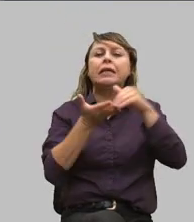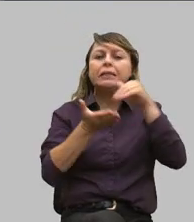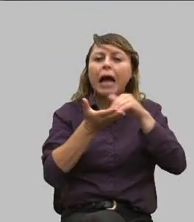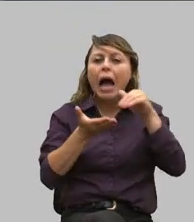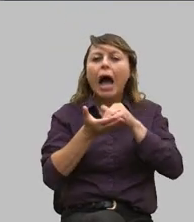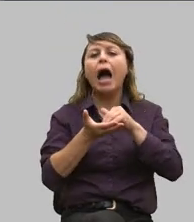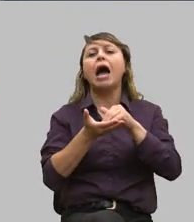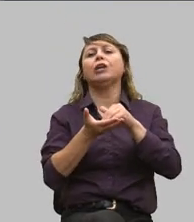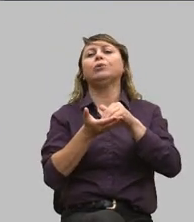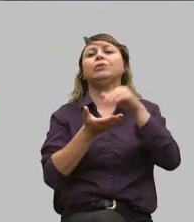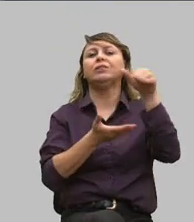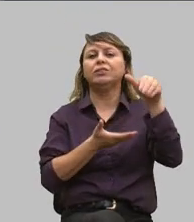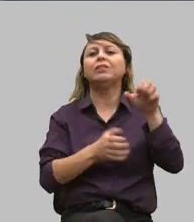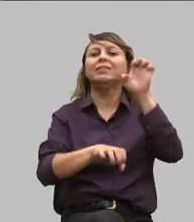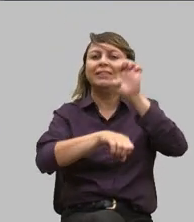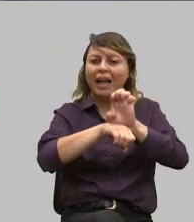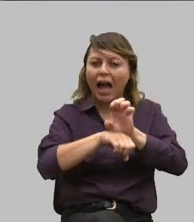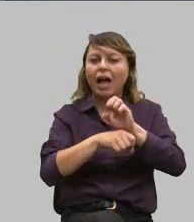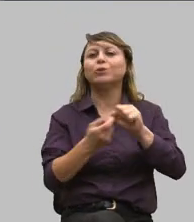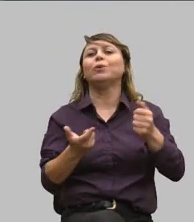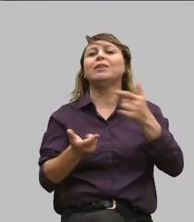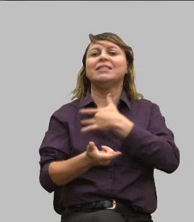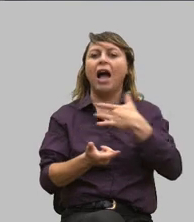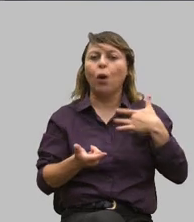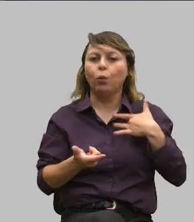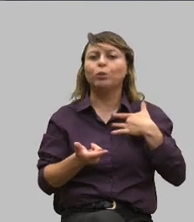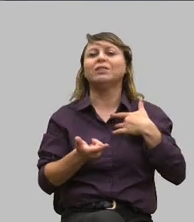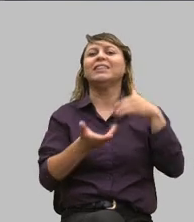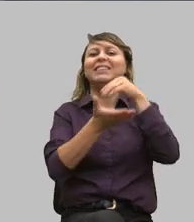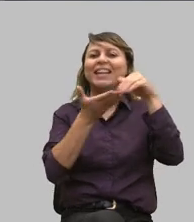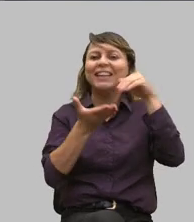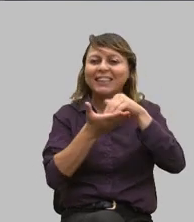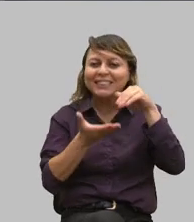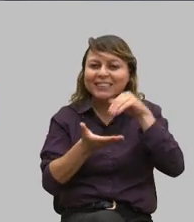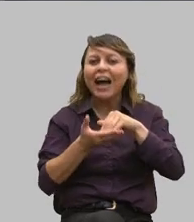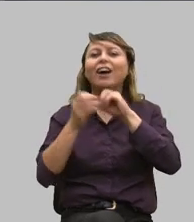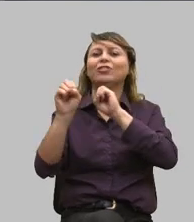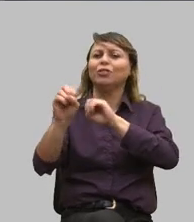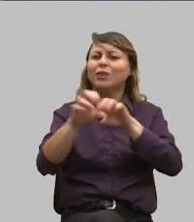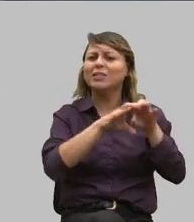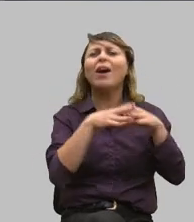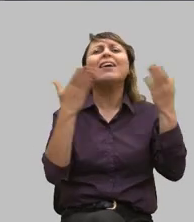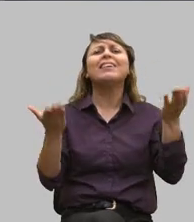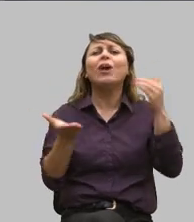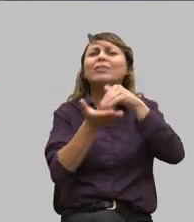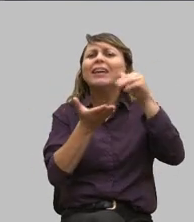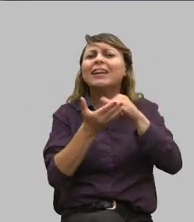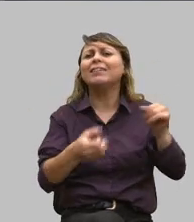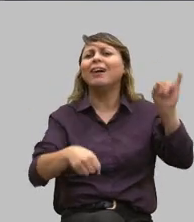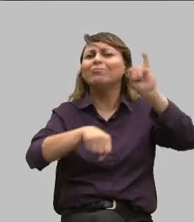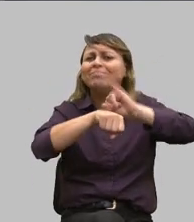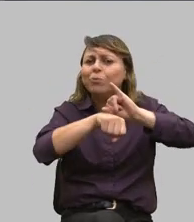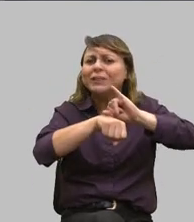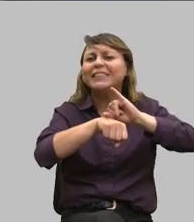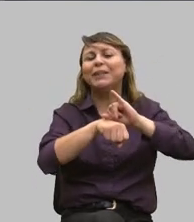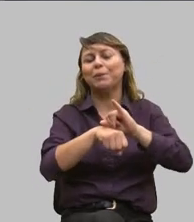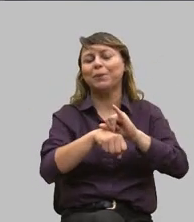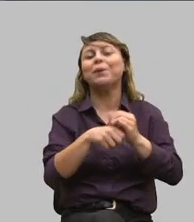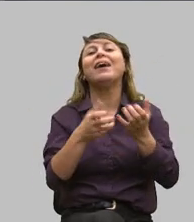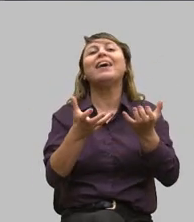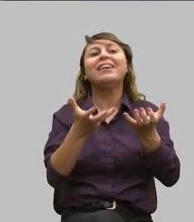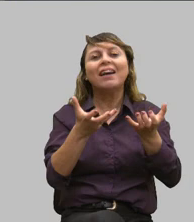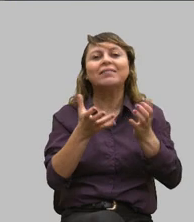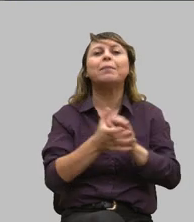saúde secretário de Estado de Educação falei cadê o secretário do município quero aqui também